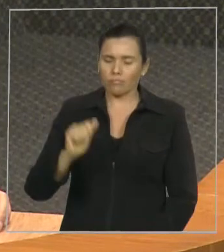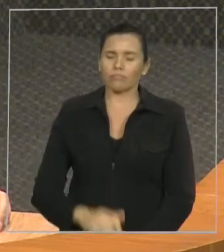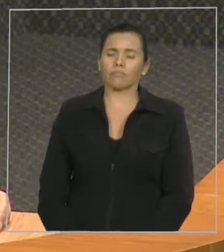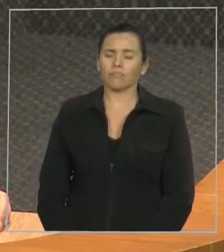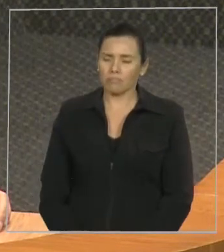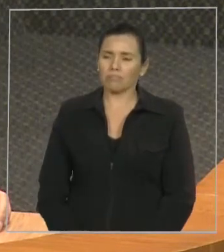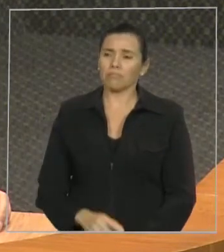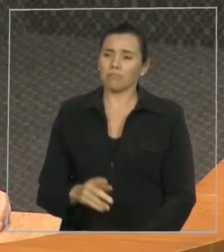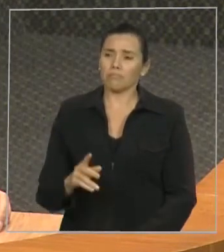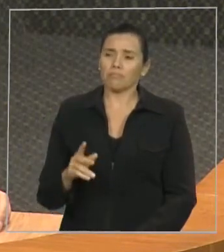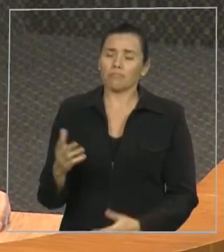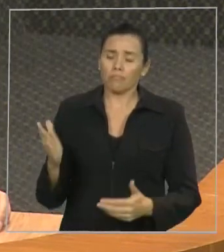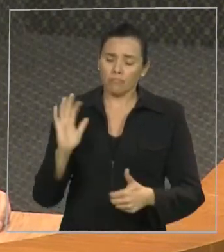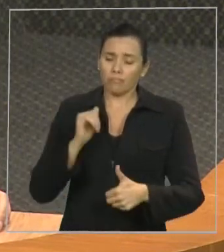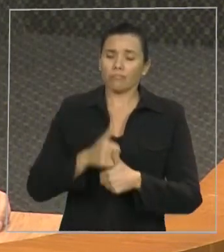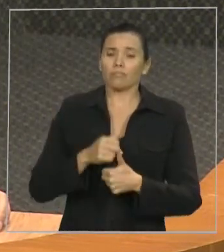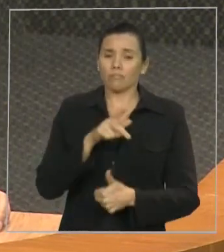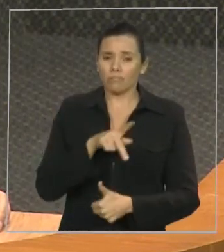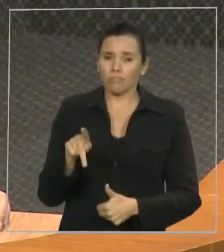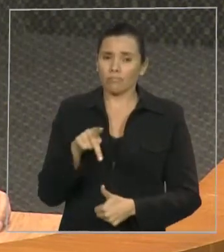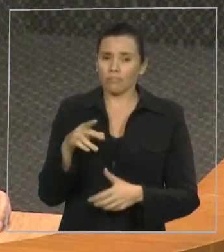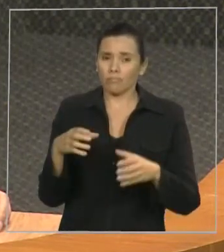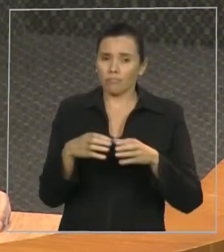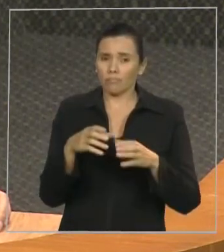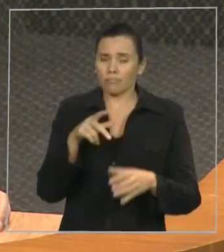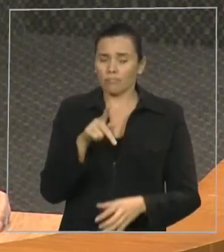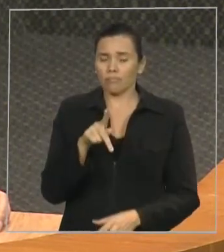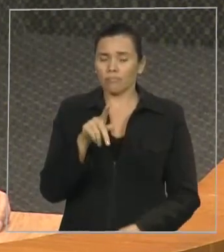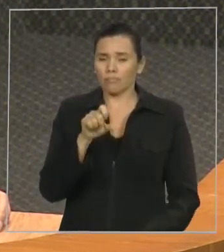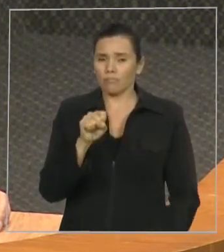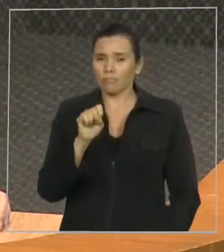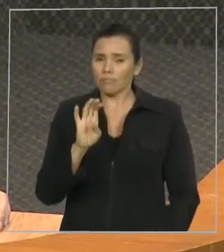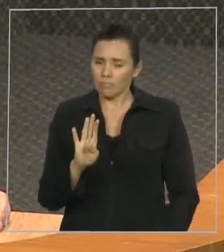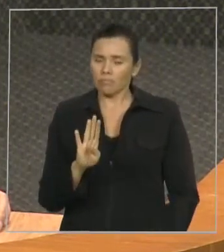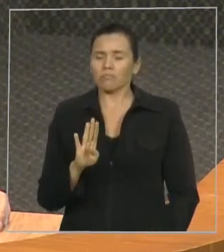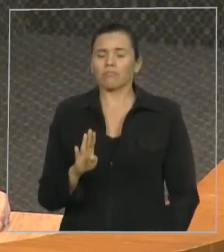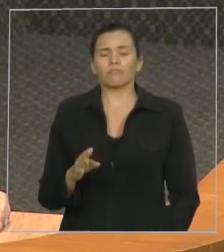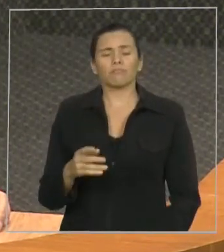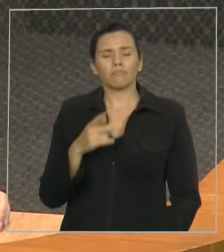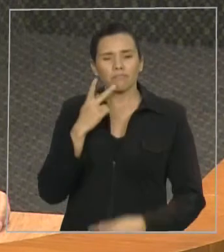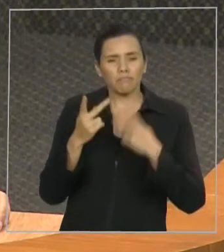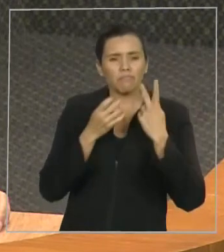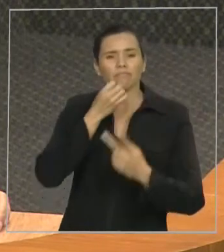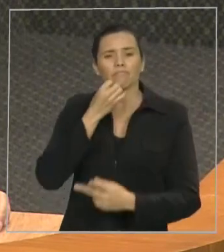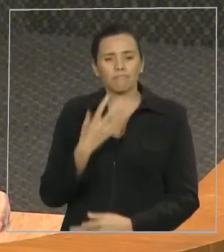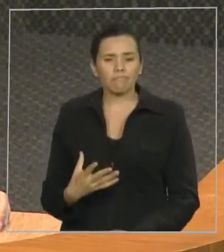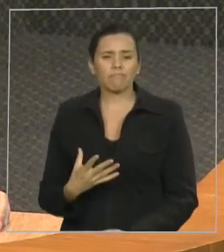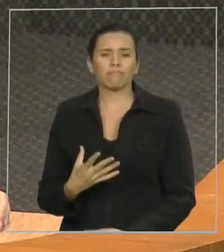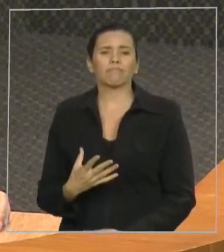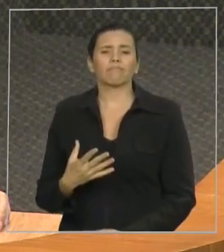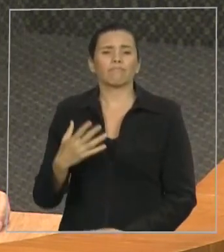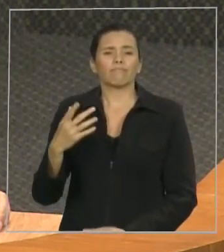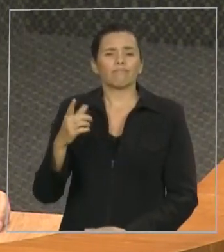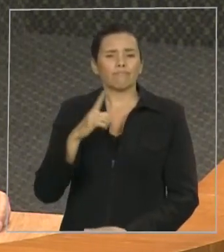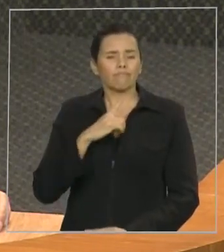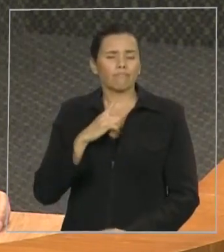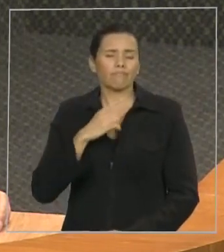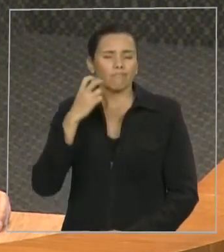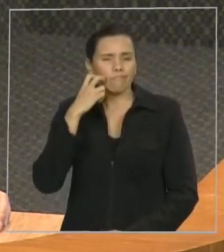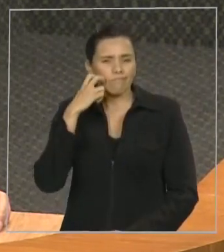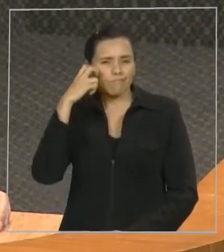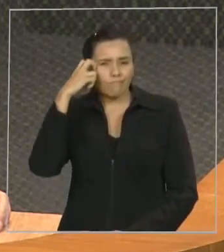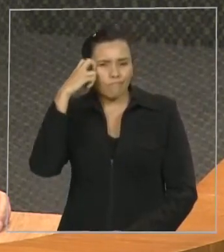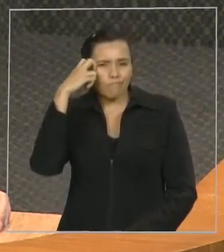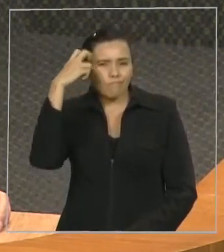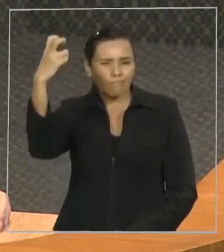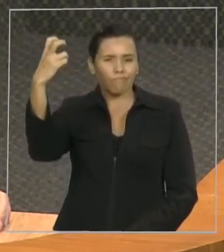imensa, sabe, de fato, construir de maneira coletiva todos os encaminhamentos e todos os